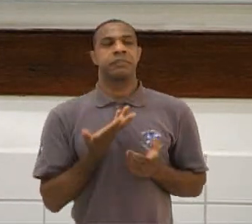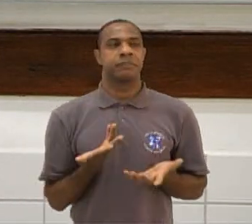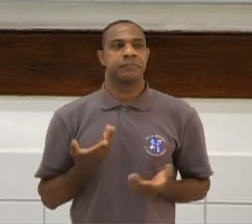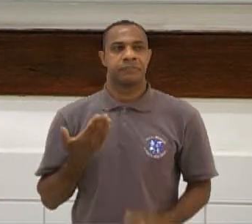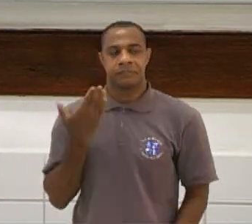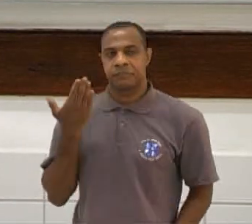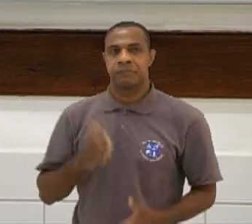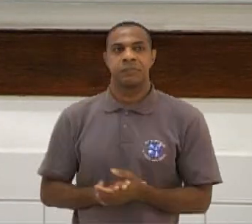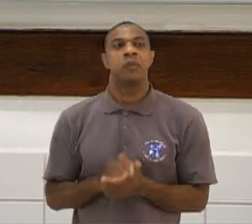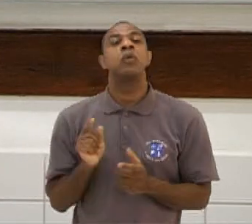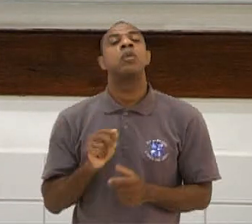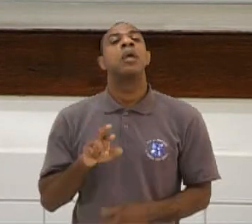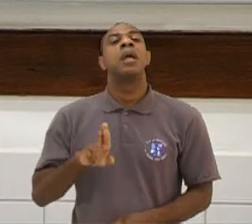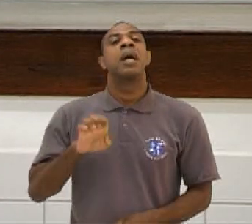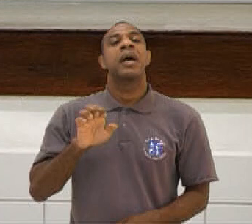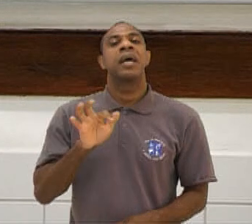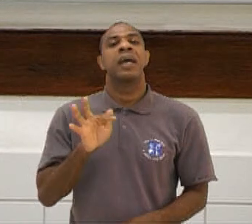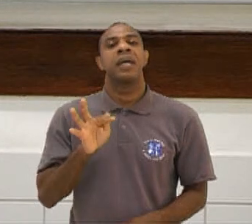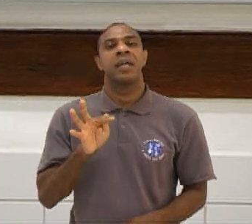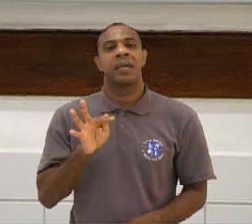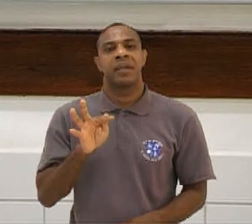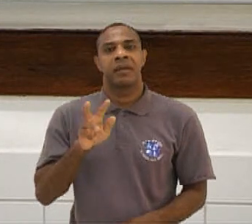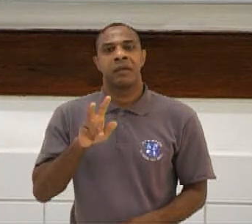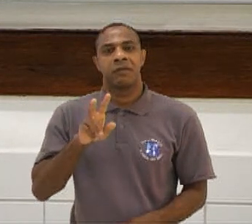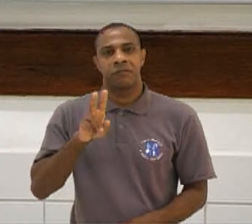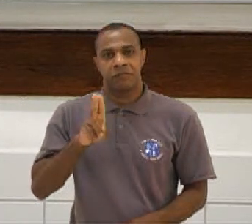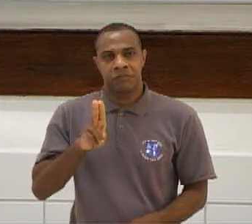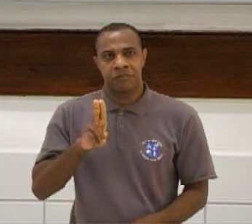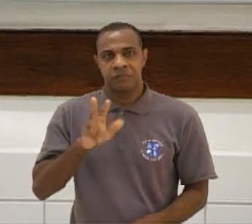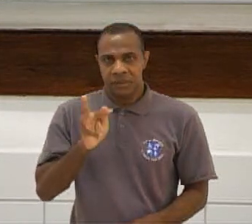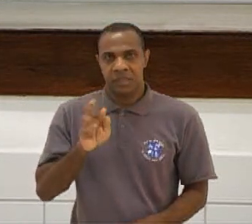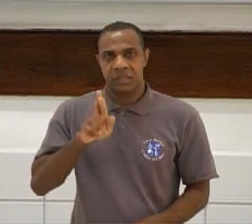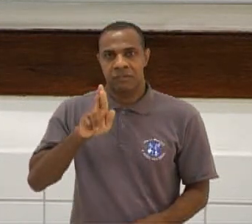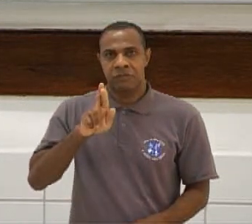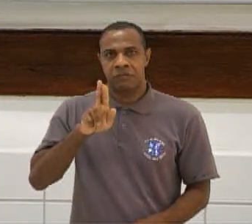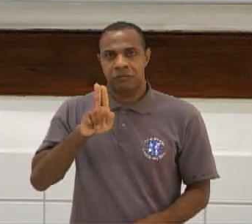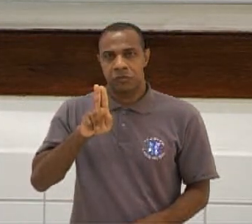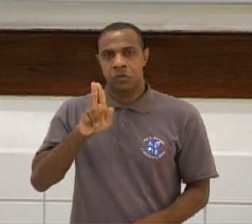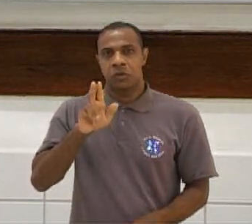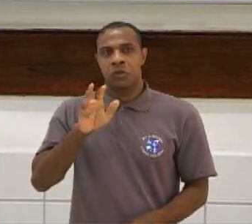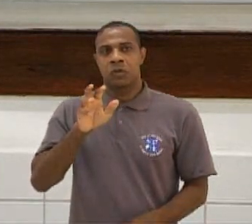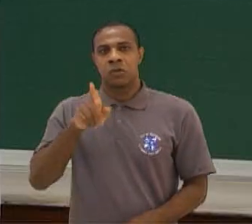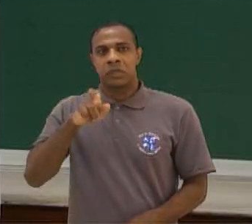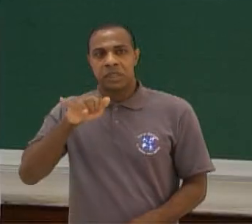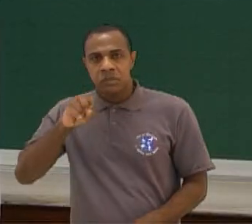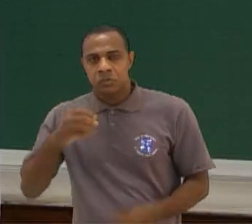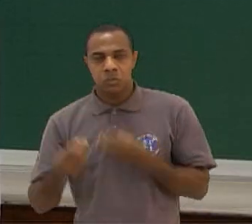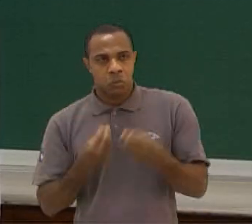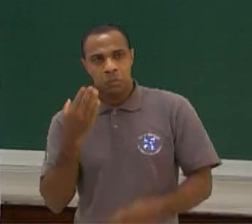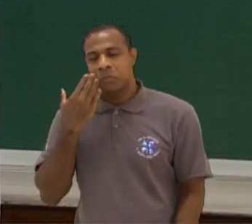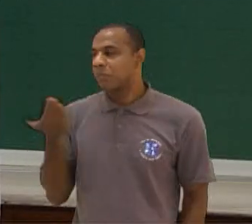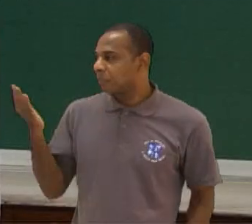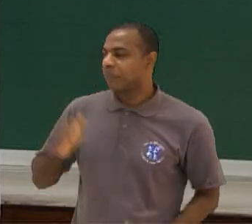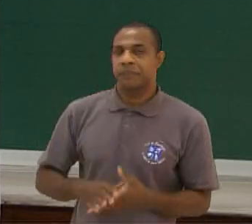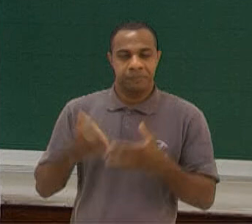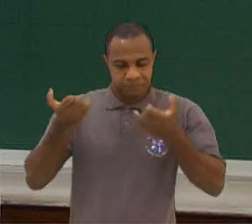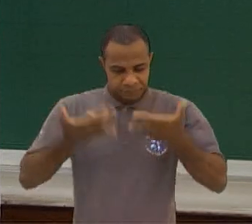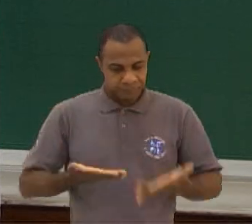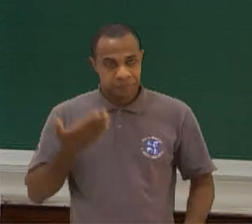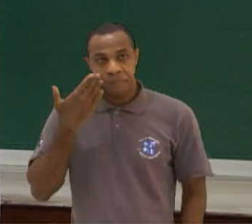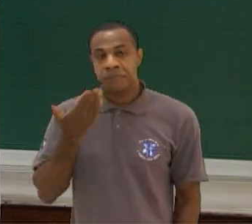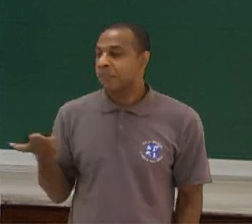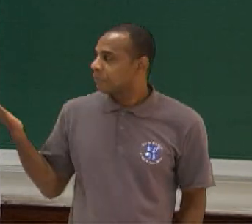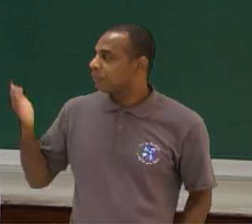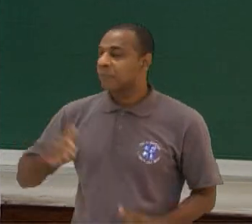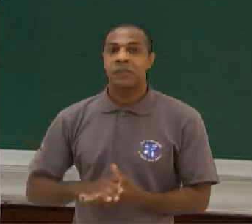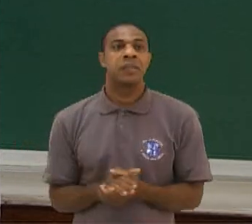hiato, pode colocar aí para a gente nos comentários. Vamos prosseguir? O que eu vou estar trabalhando aqui? Então, os movimentos peristálticos